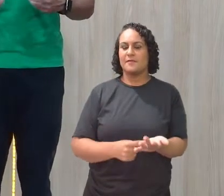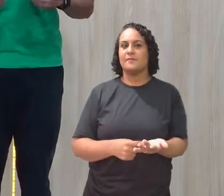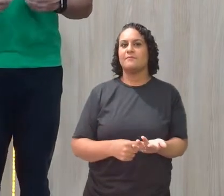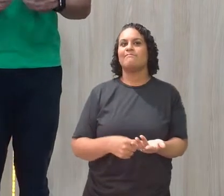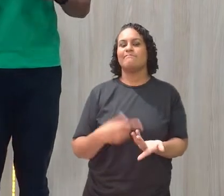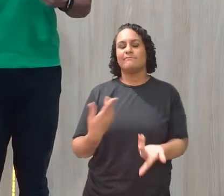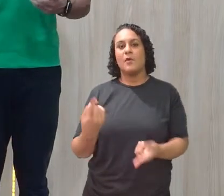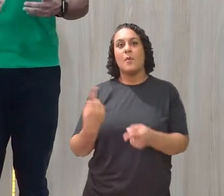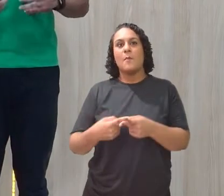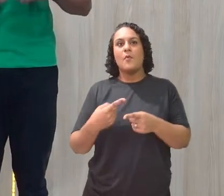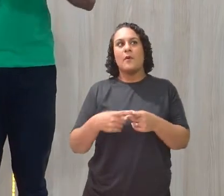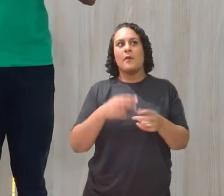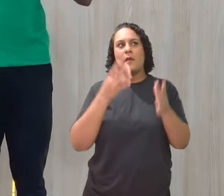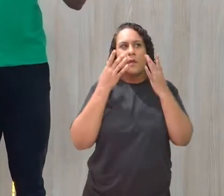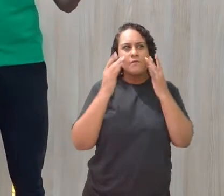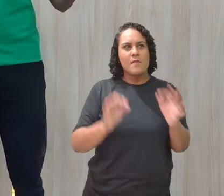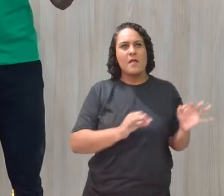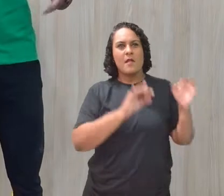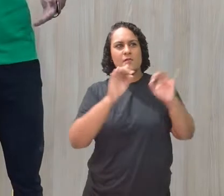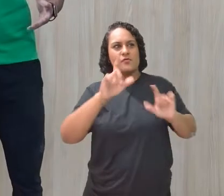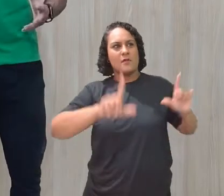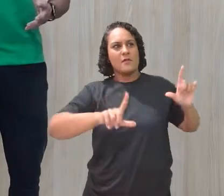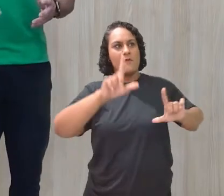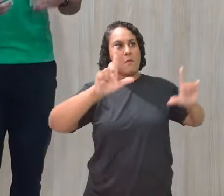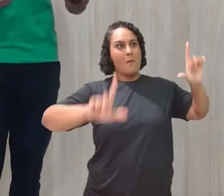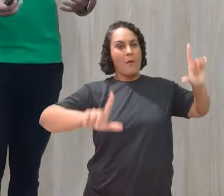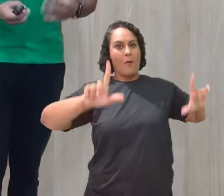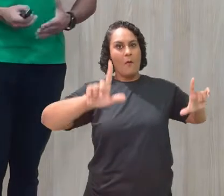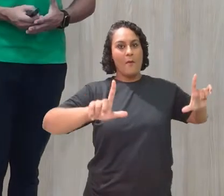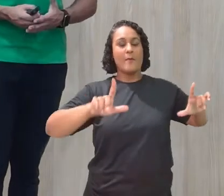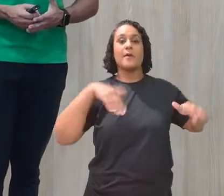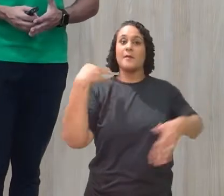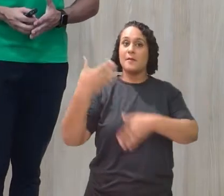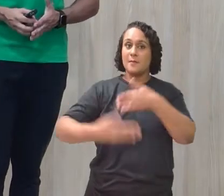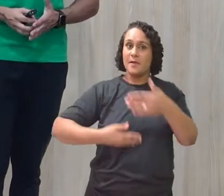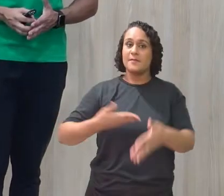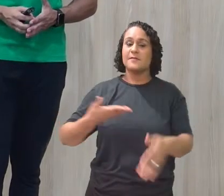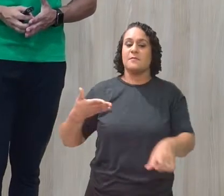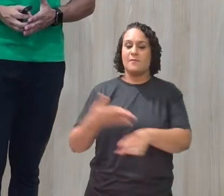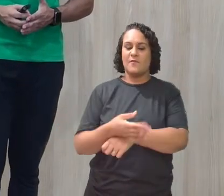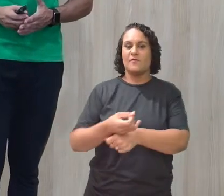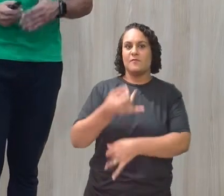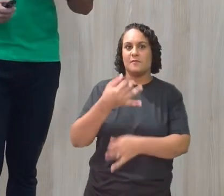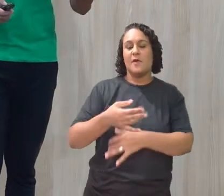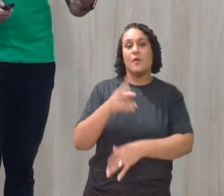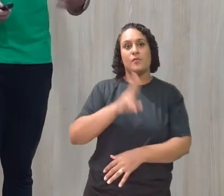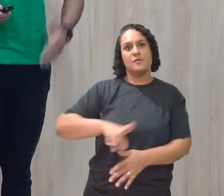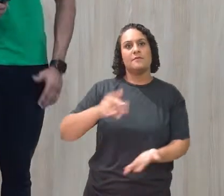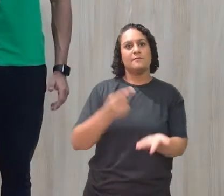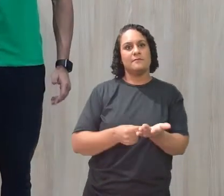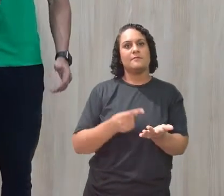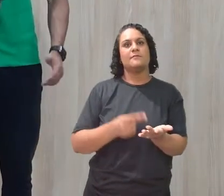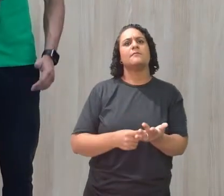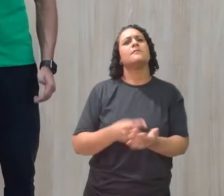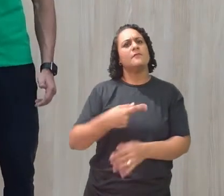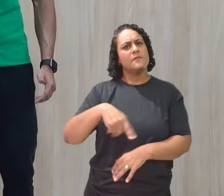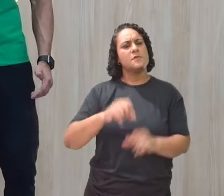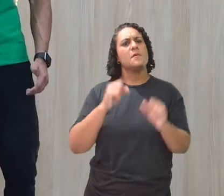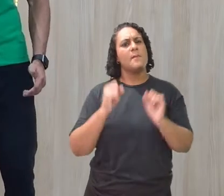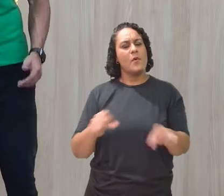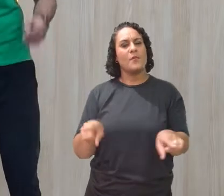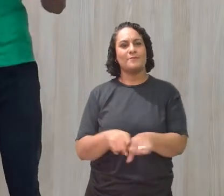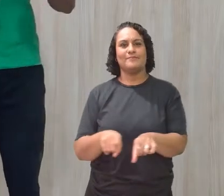aula na TV, né, algo maior, certo? E participa do chat através do aplicativo. Então você pode fazer isso aí